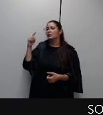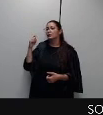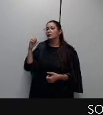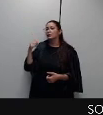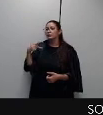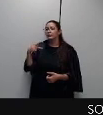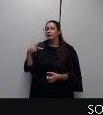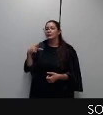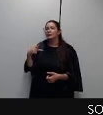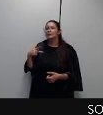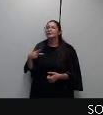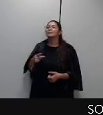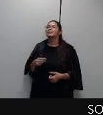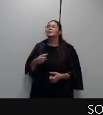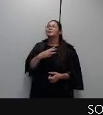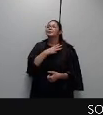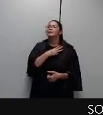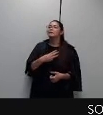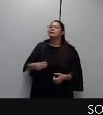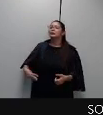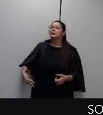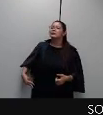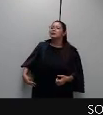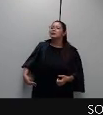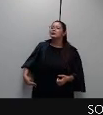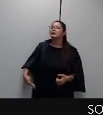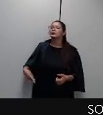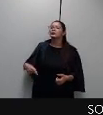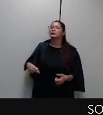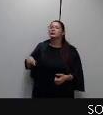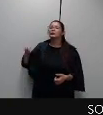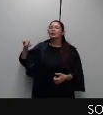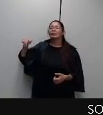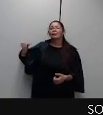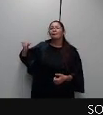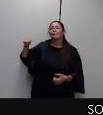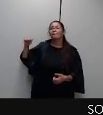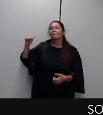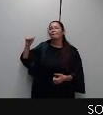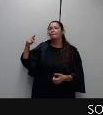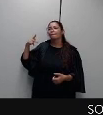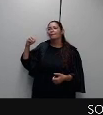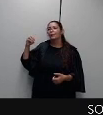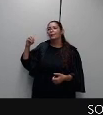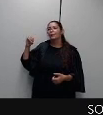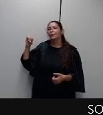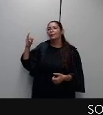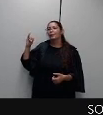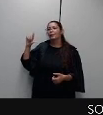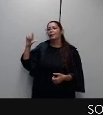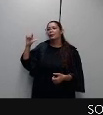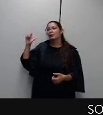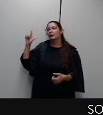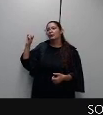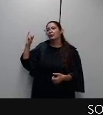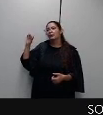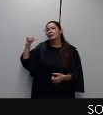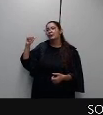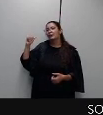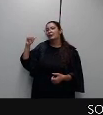Maia que votou Vote na que eu leio devagar não percebes como abrir o